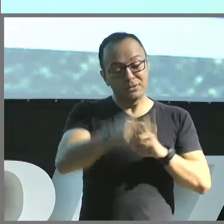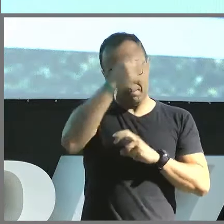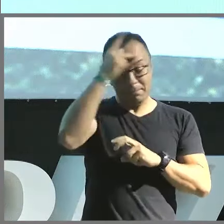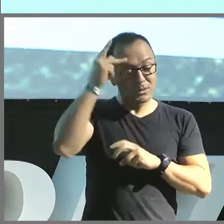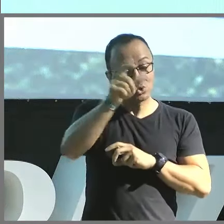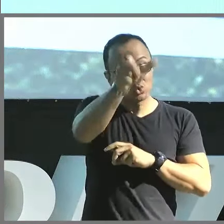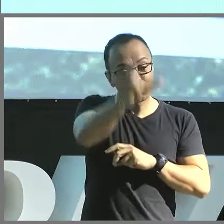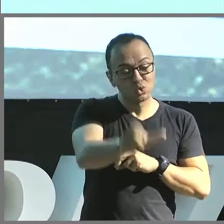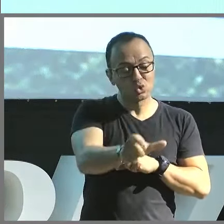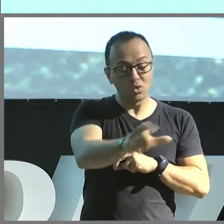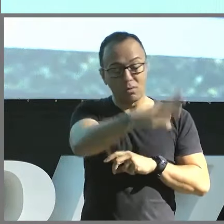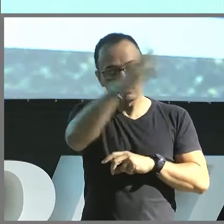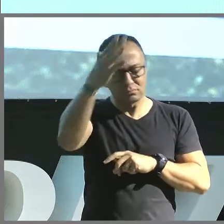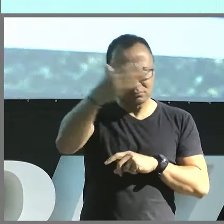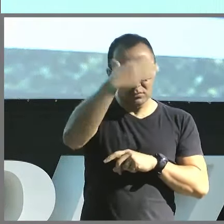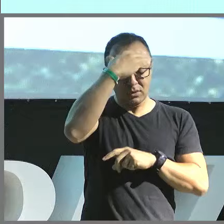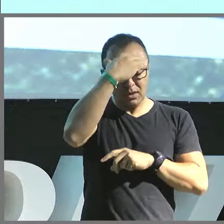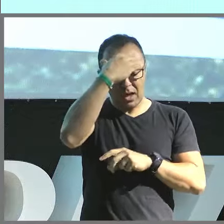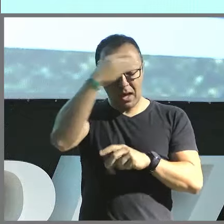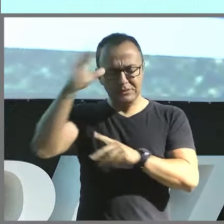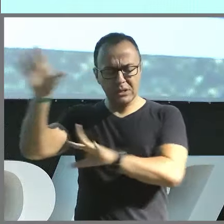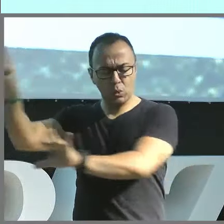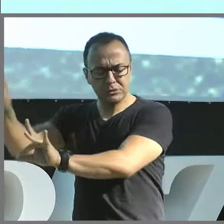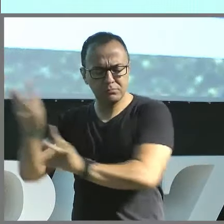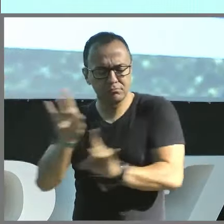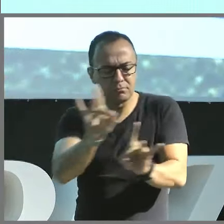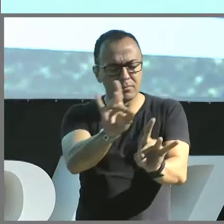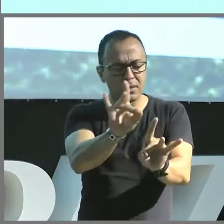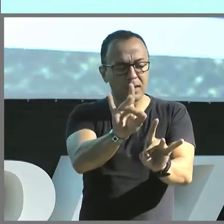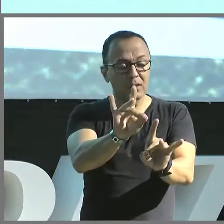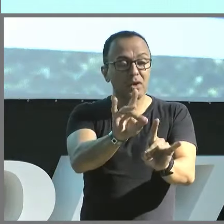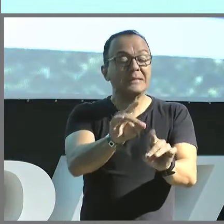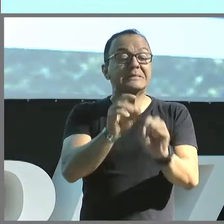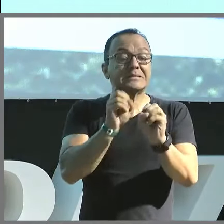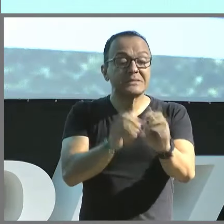aquele jovem médium de que